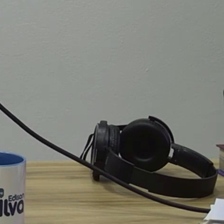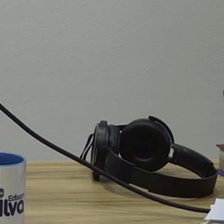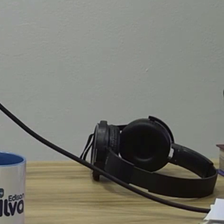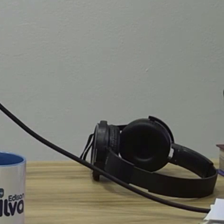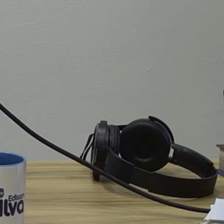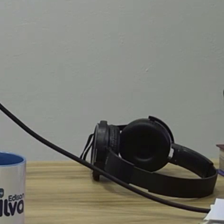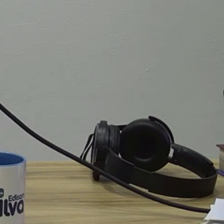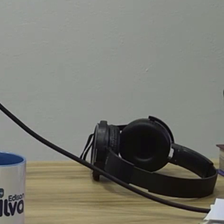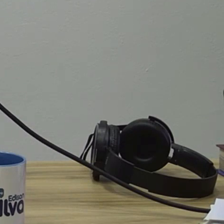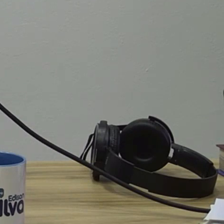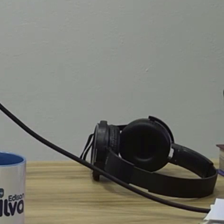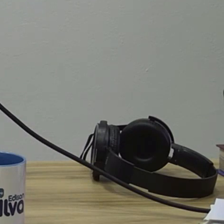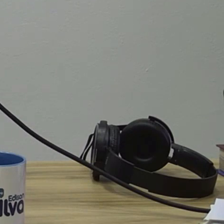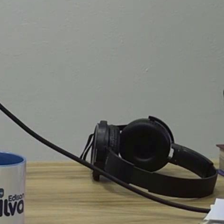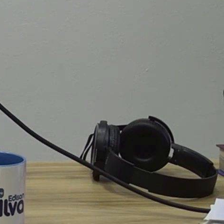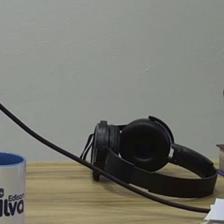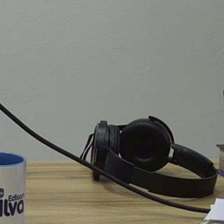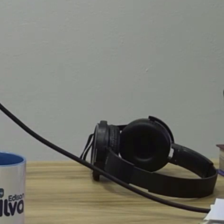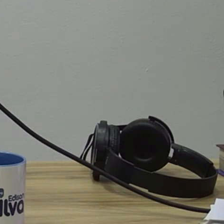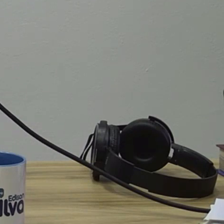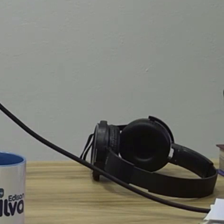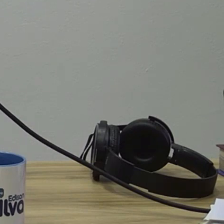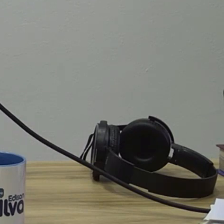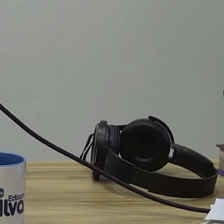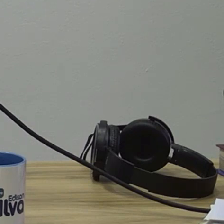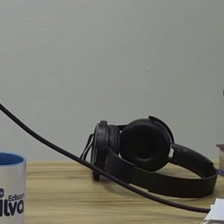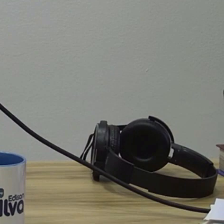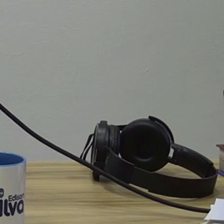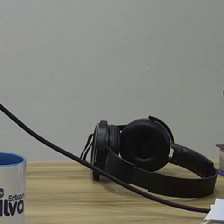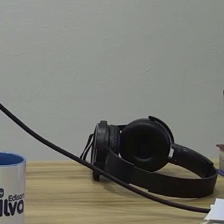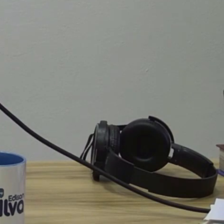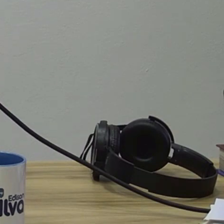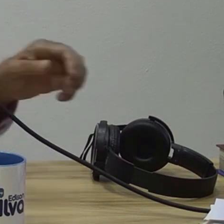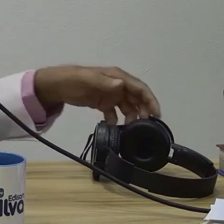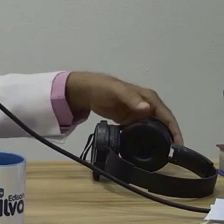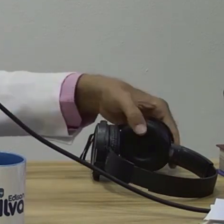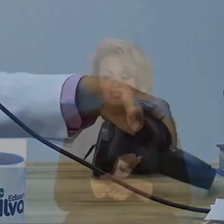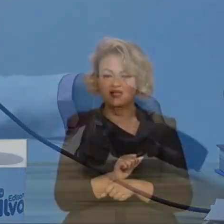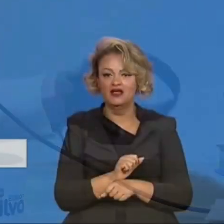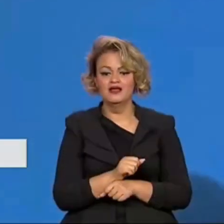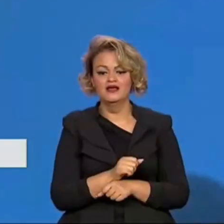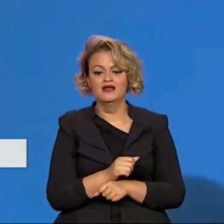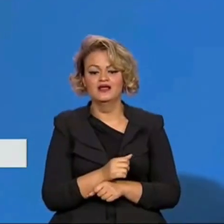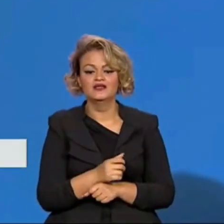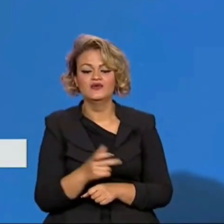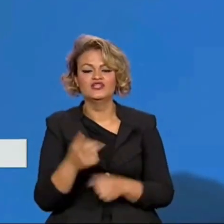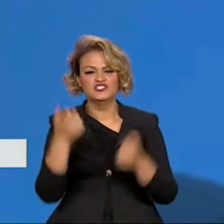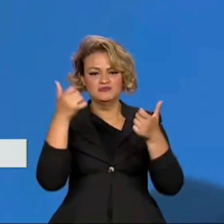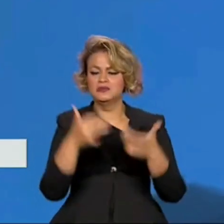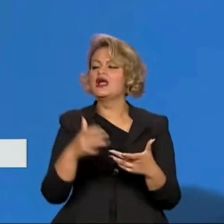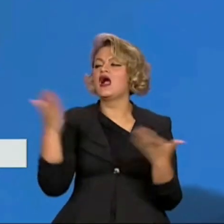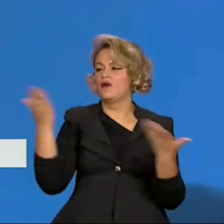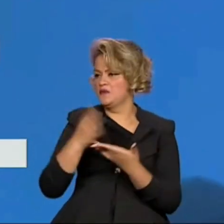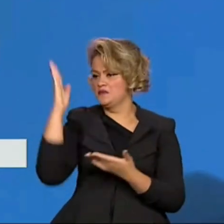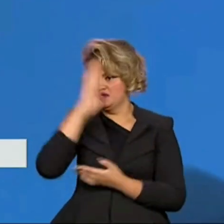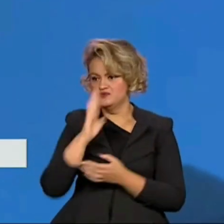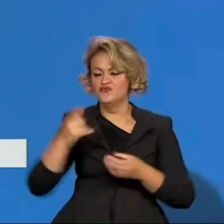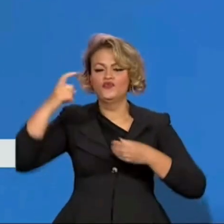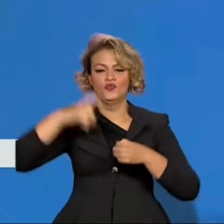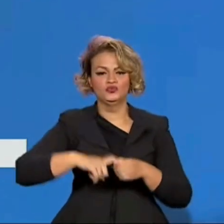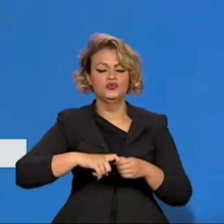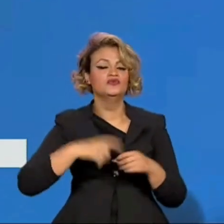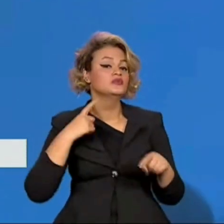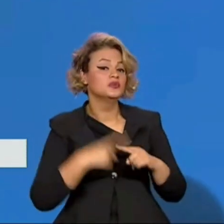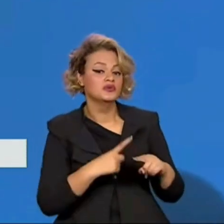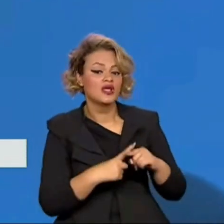abertura da diplomacia brasileira. Vamos ouvi-lo. Quando a gente fala o Brasil voltou, é